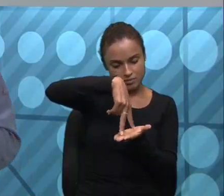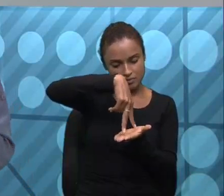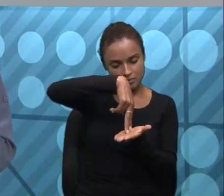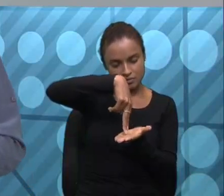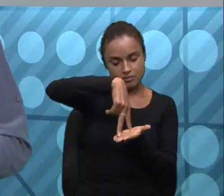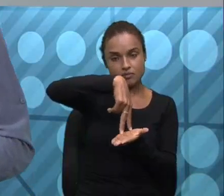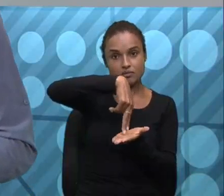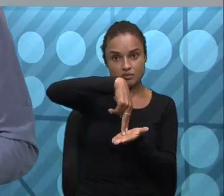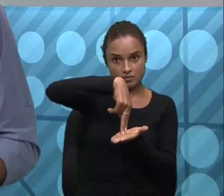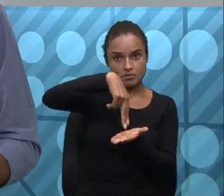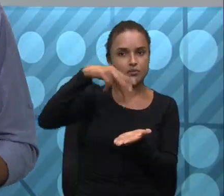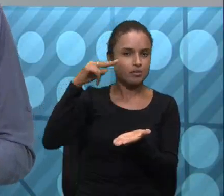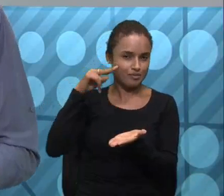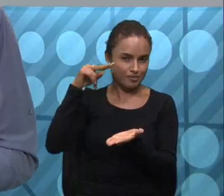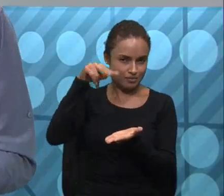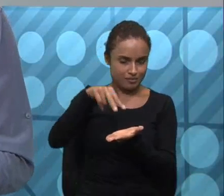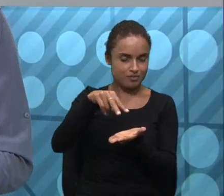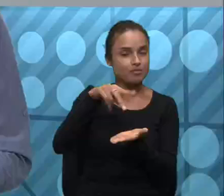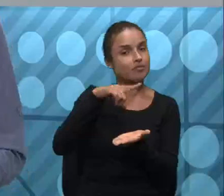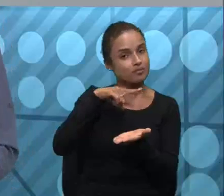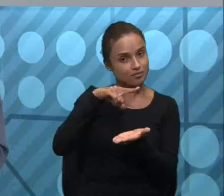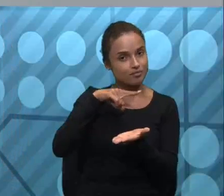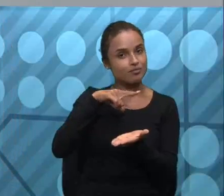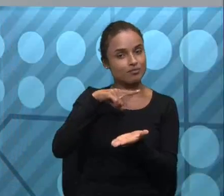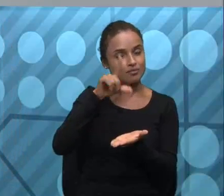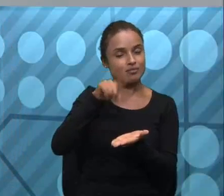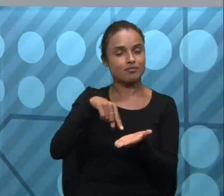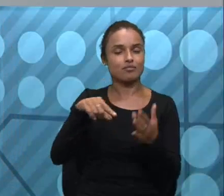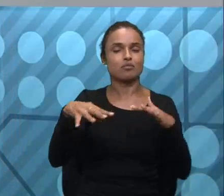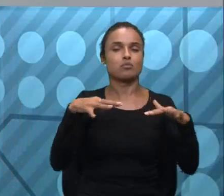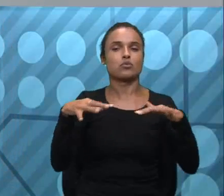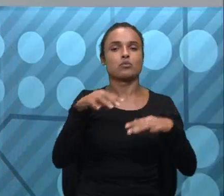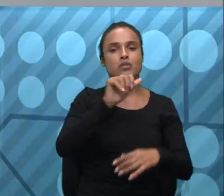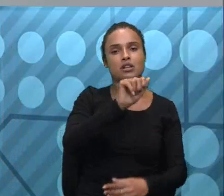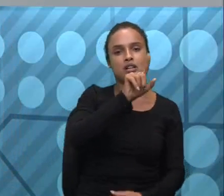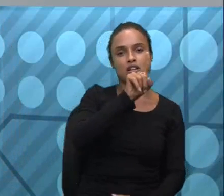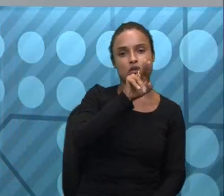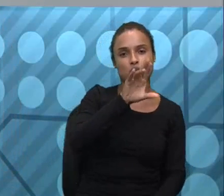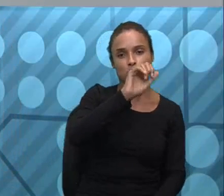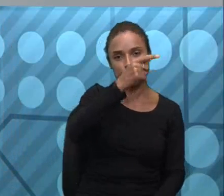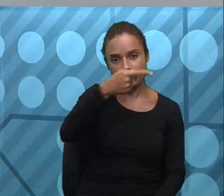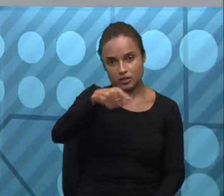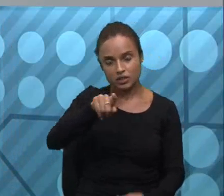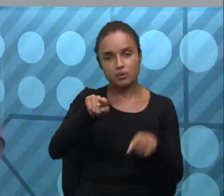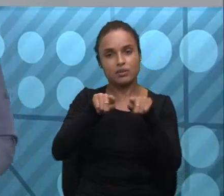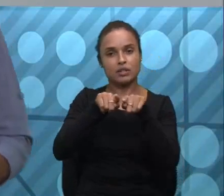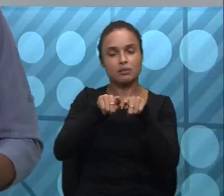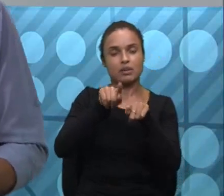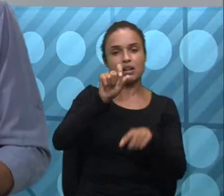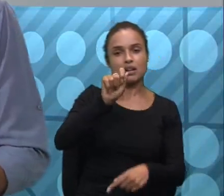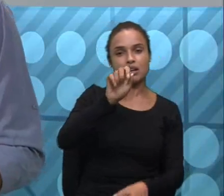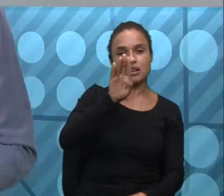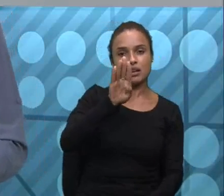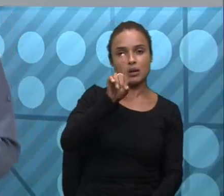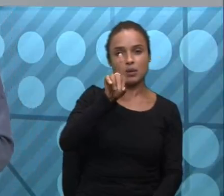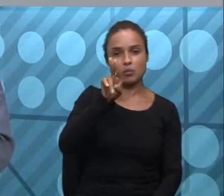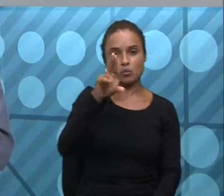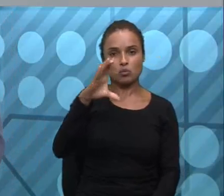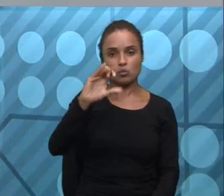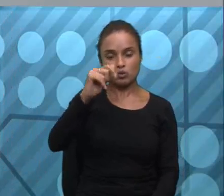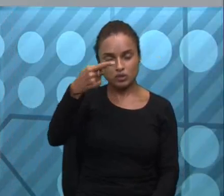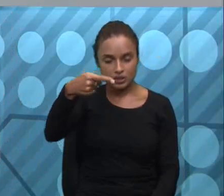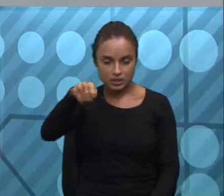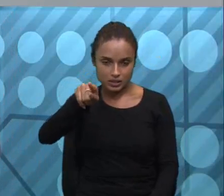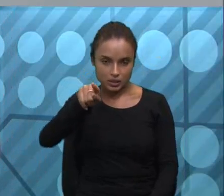É isso, tá? Muito boa pergunta. Polo de Alagoas, fala da gonfose, eu já falei da gonfose. Polo